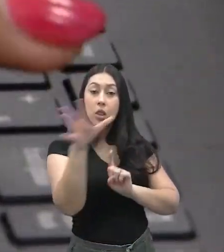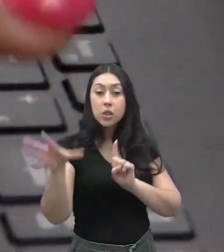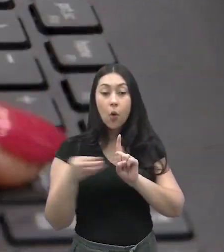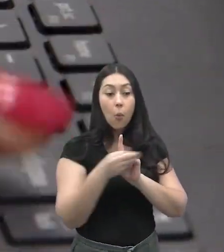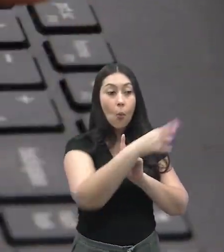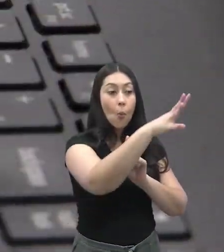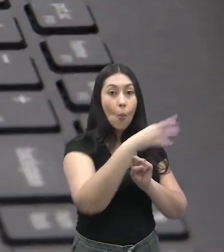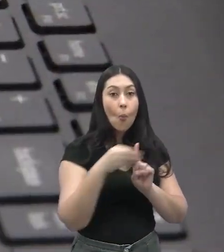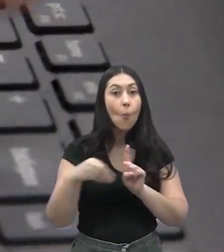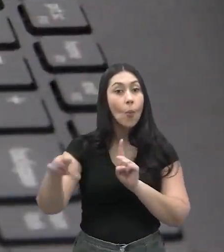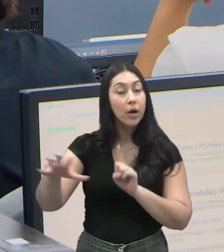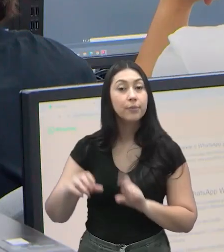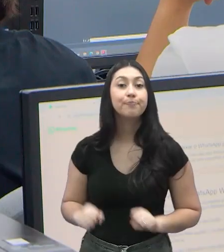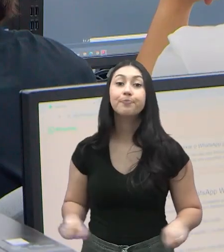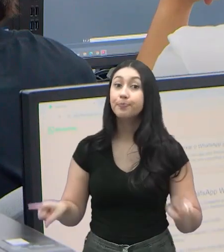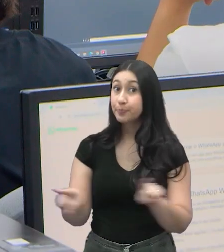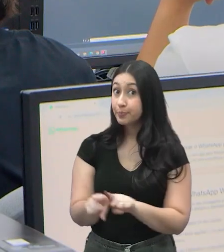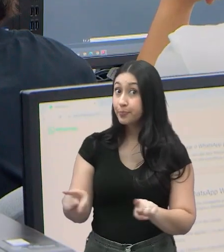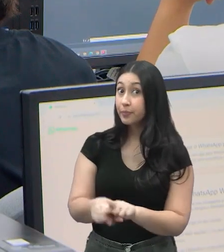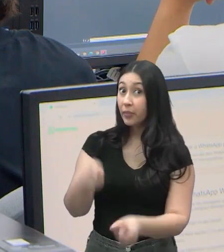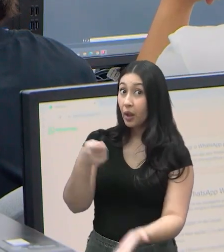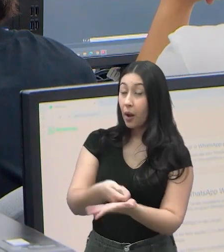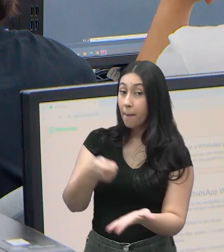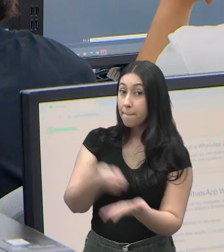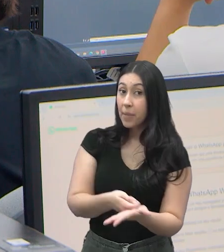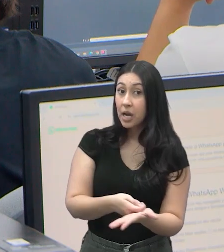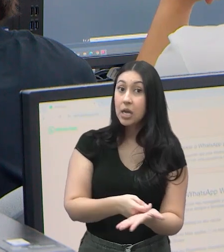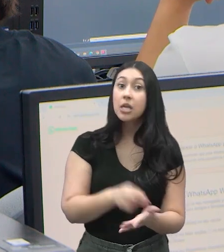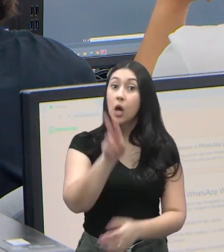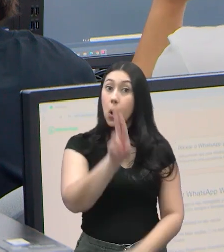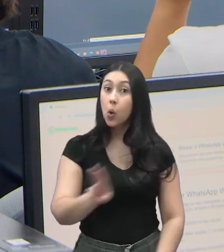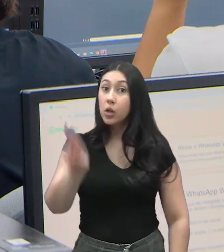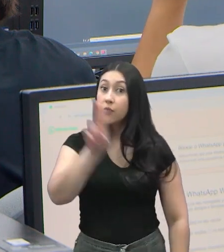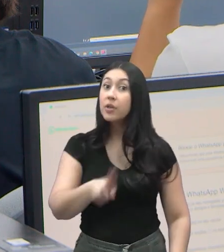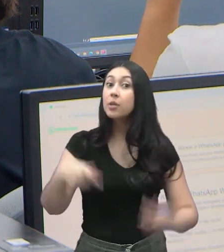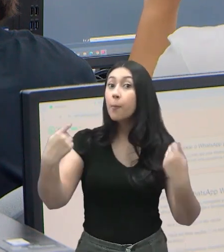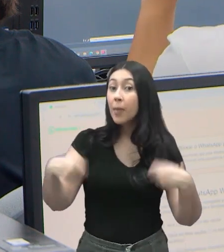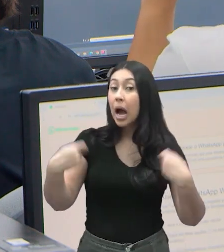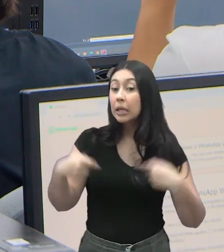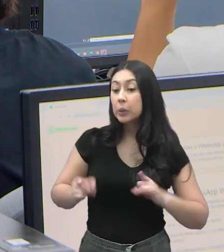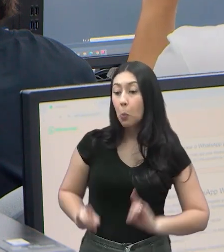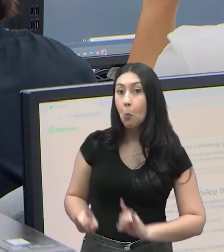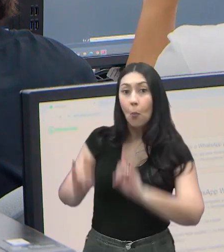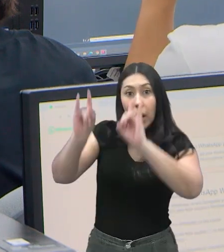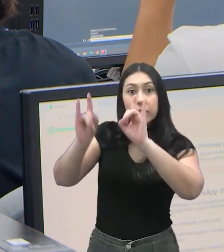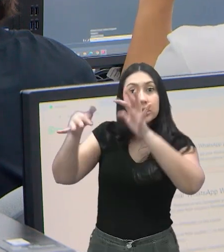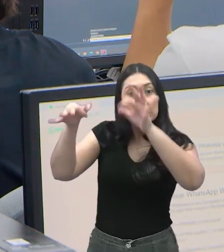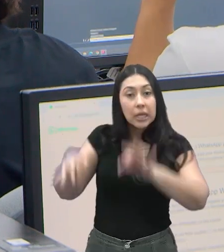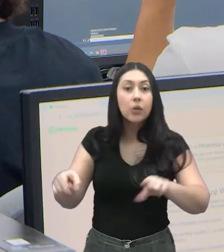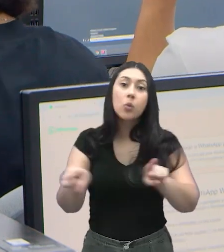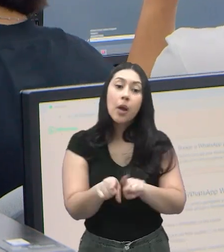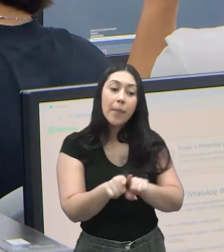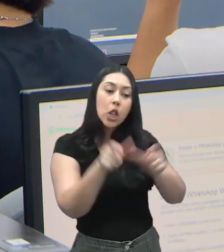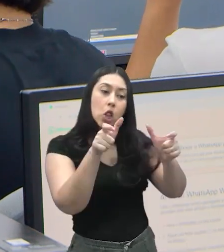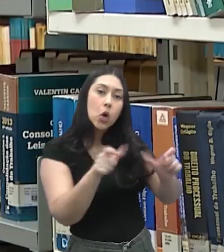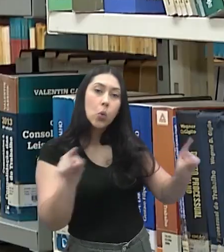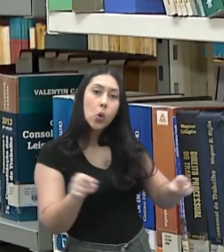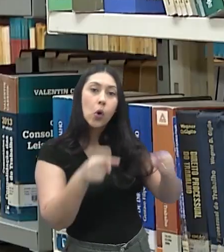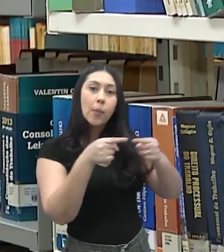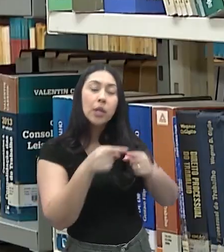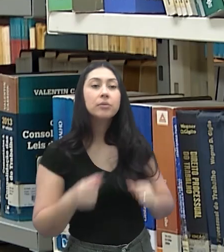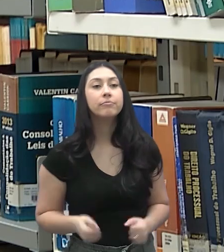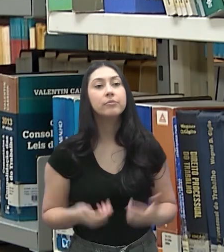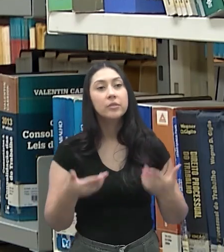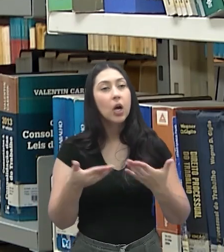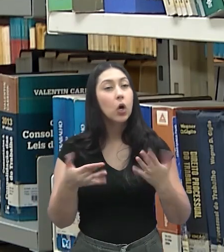do mediador pedagógico. A medida também obriga que os polos EAD tenham infraestrutura física e laboratórios adequados.